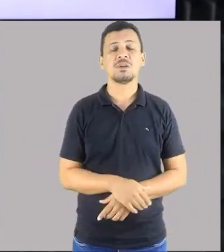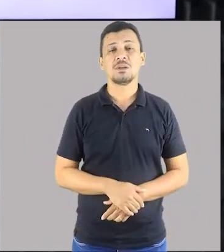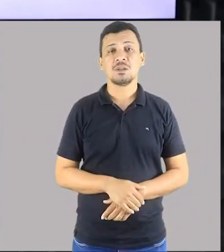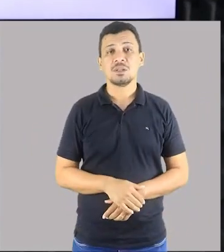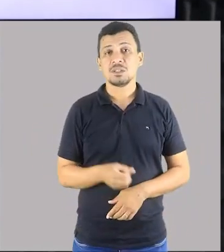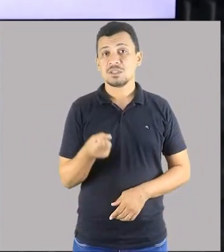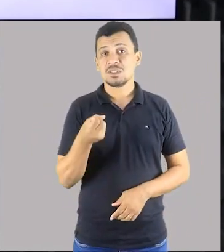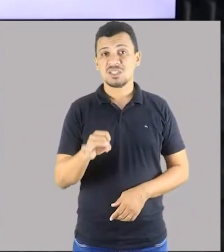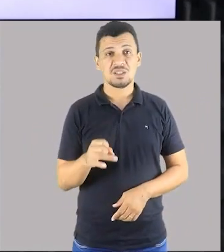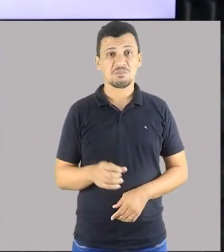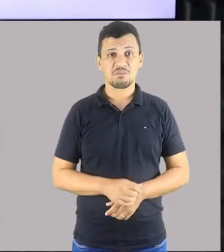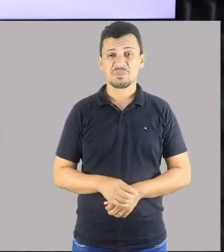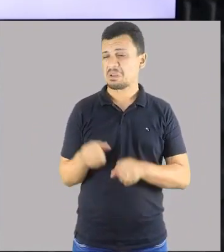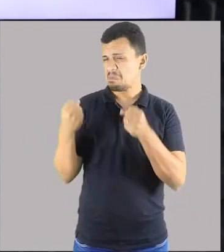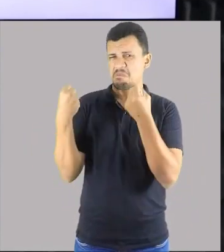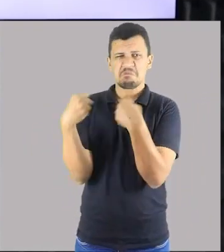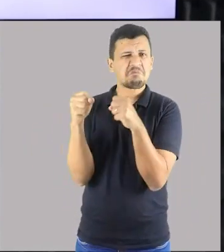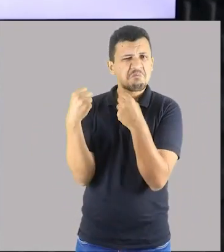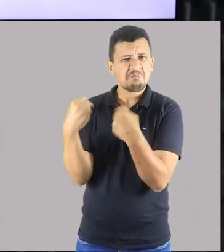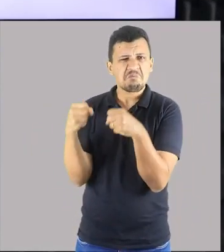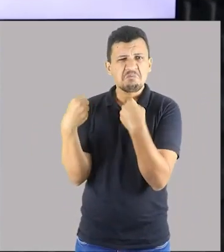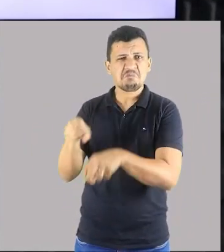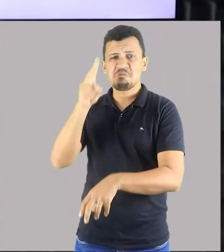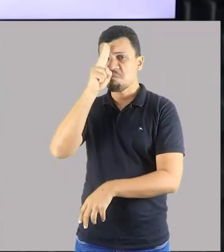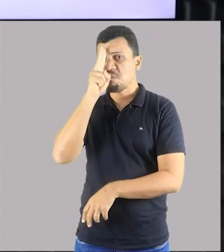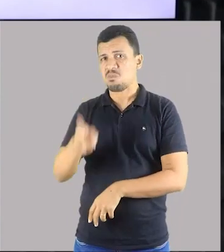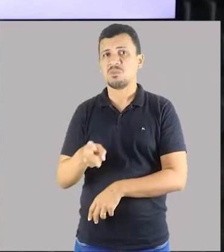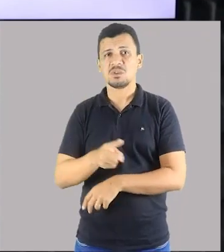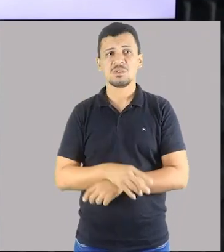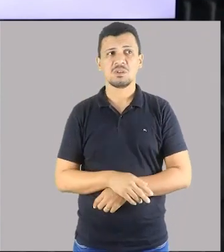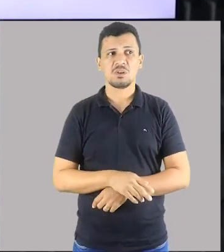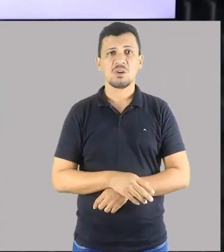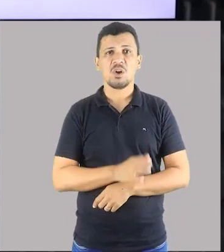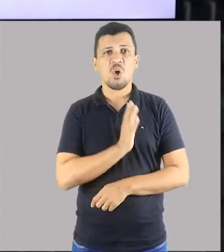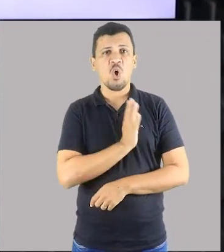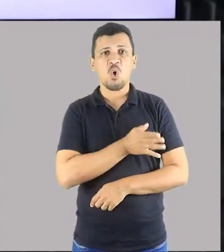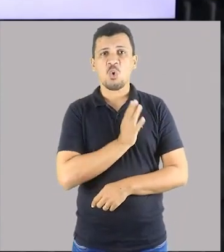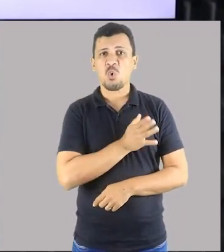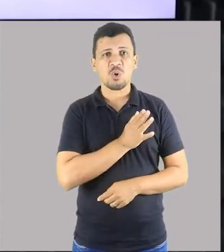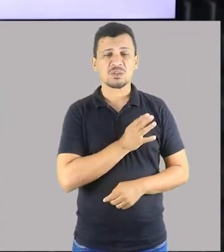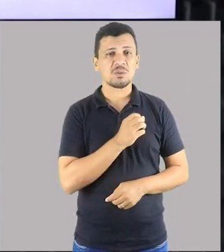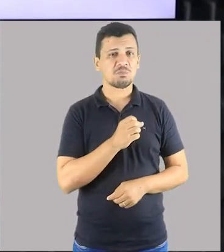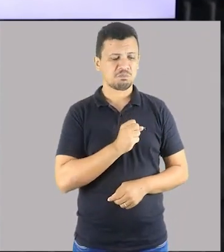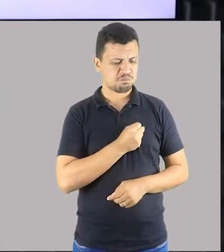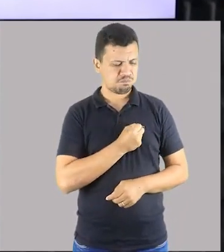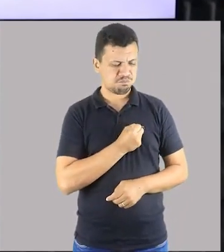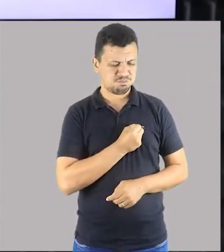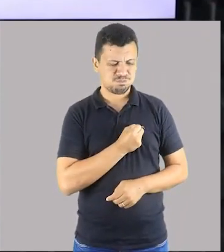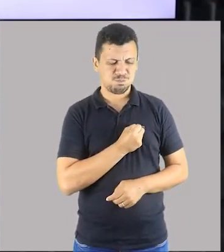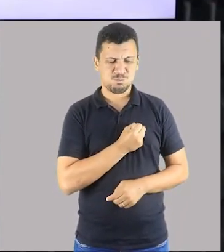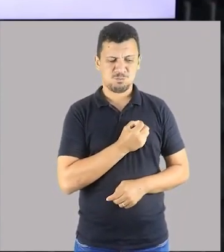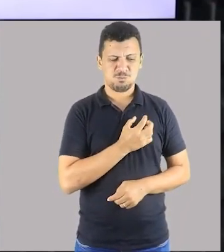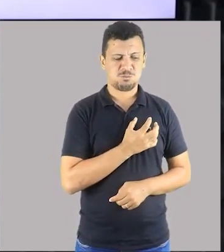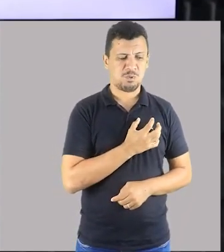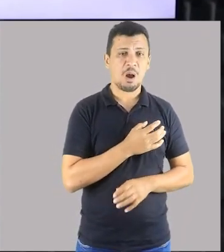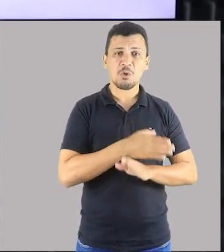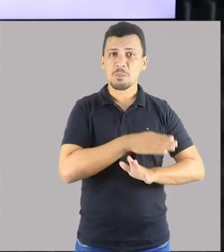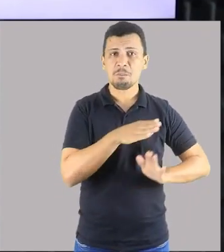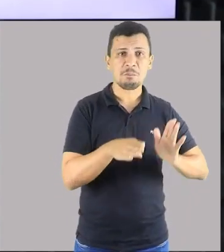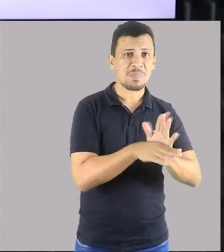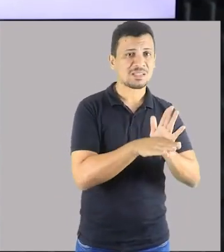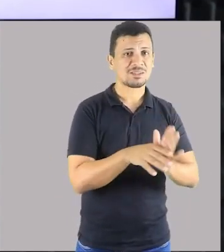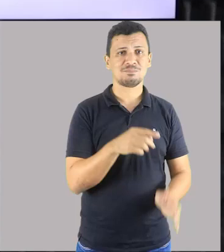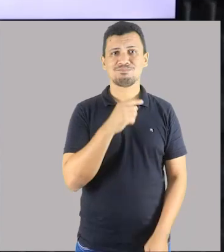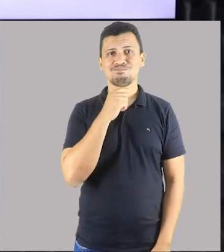o exercício fosse intenso, o coração ele não conseguiria se abrir na sua capacidade máxima, porque